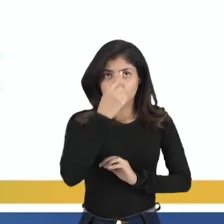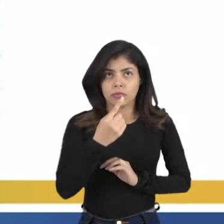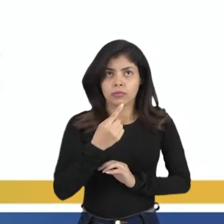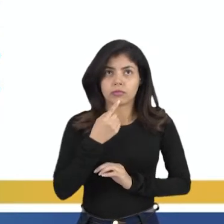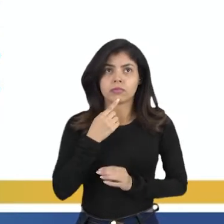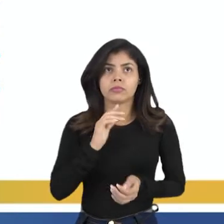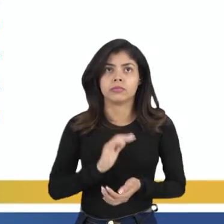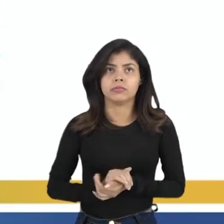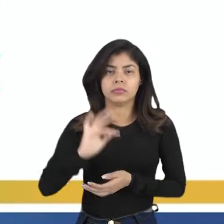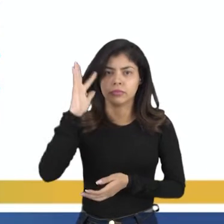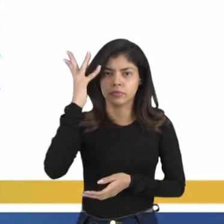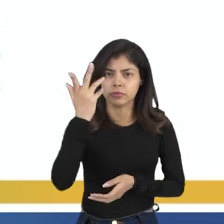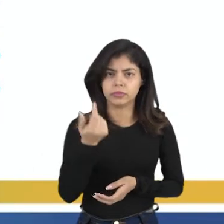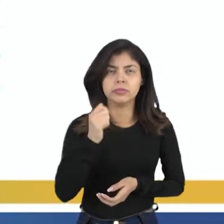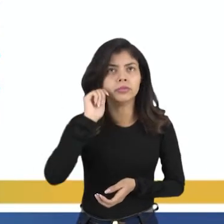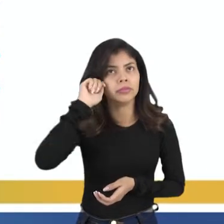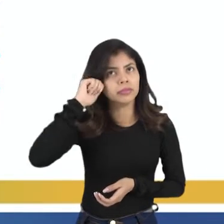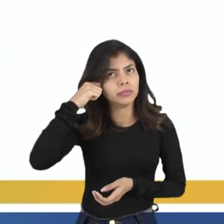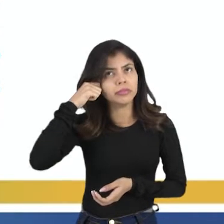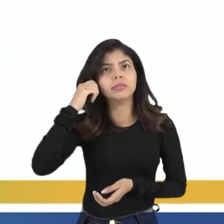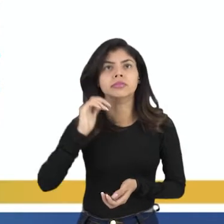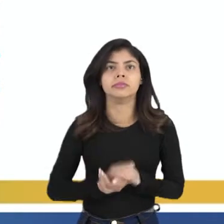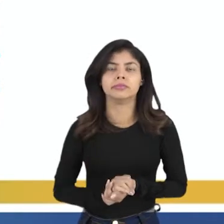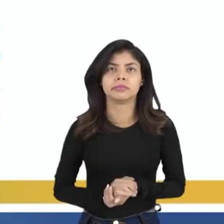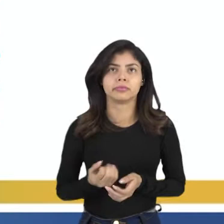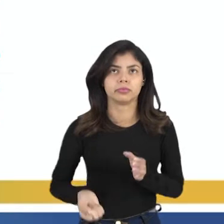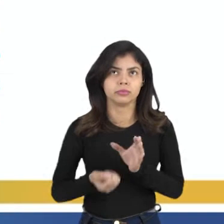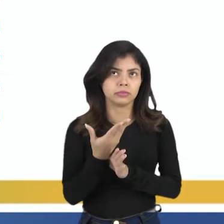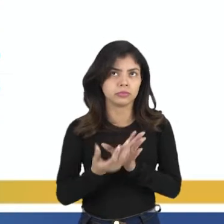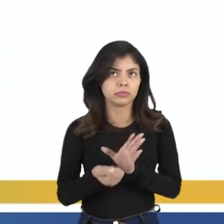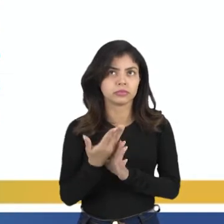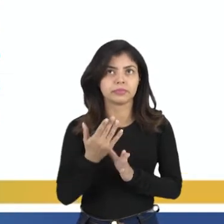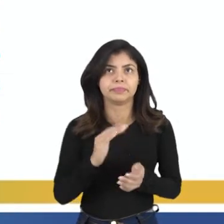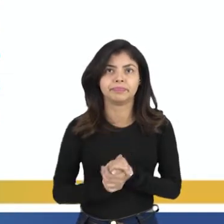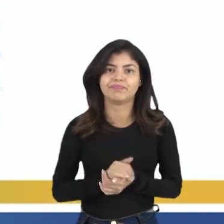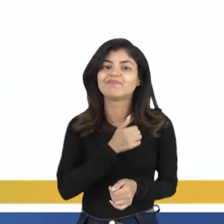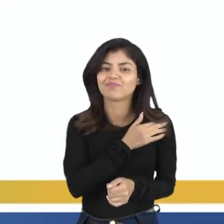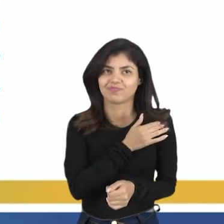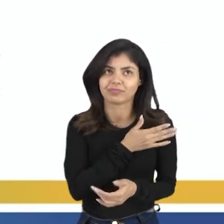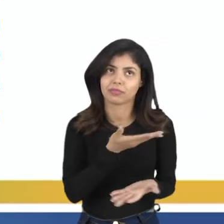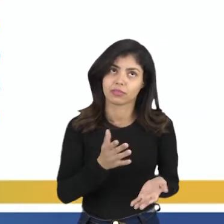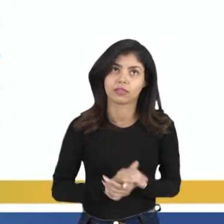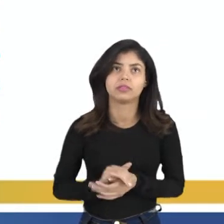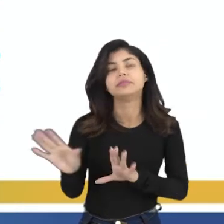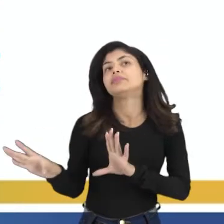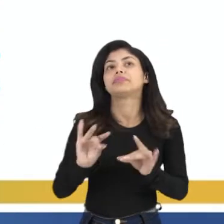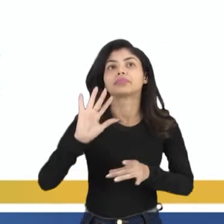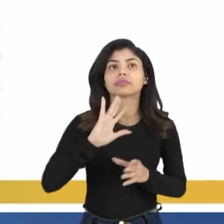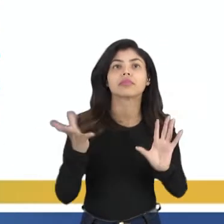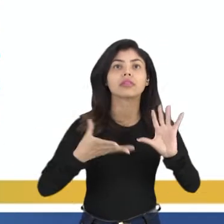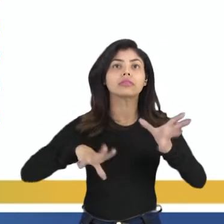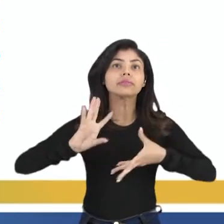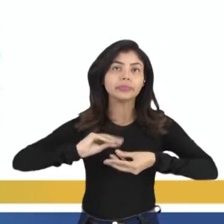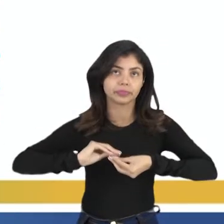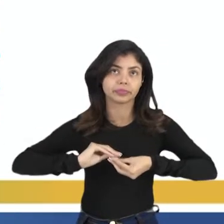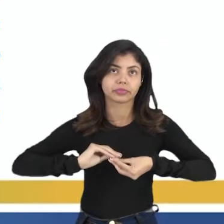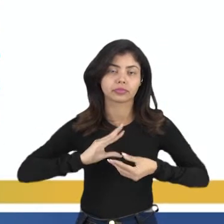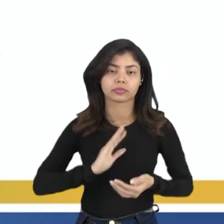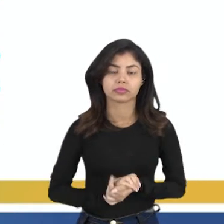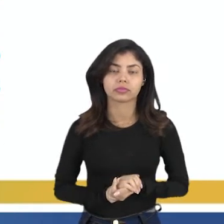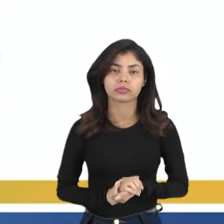imagem da negra e do negro em produtos de beleza e a estética do racismo. Aí vem lá, resumo, prestem